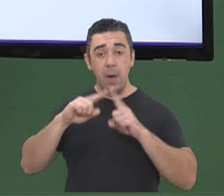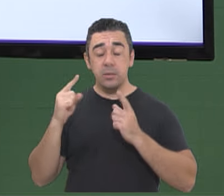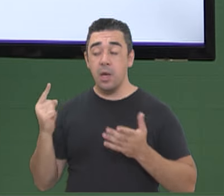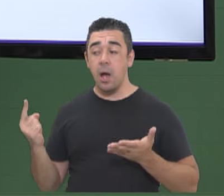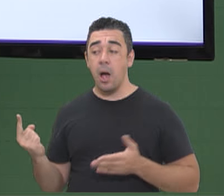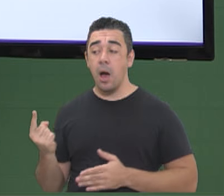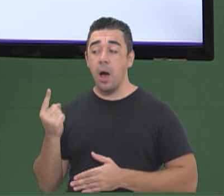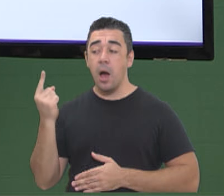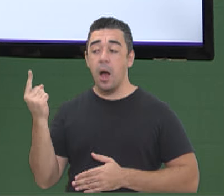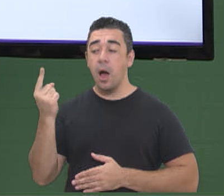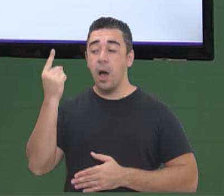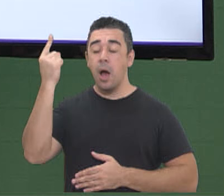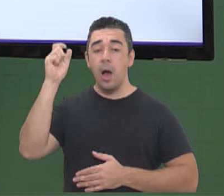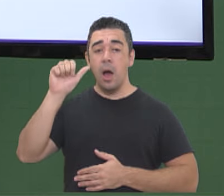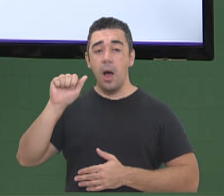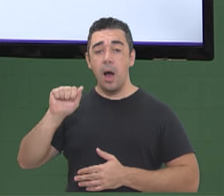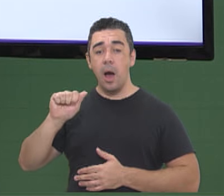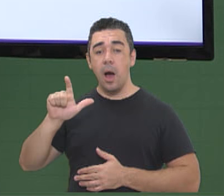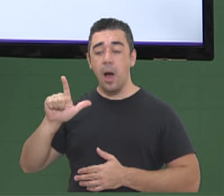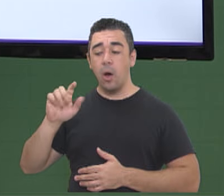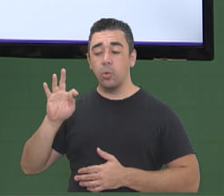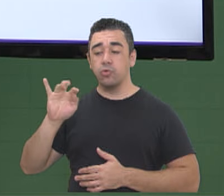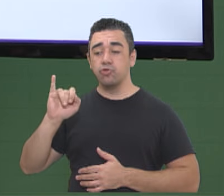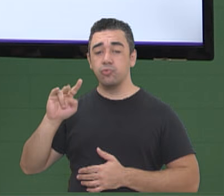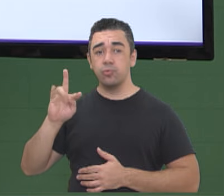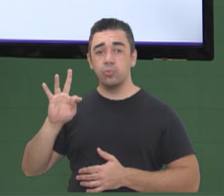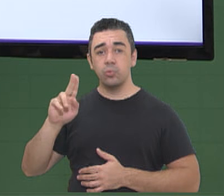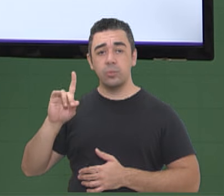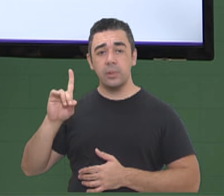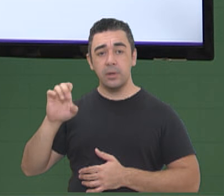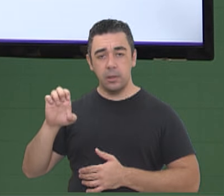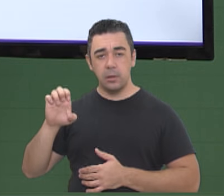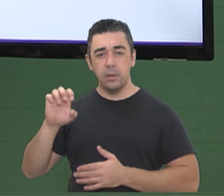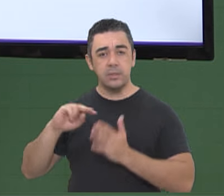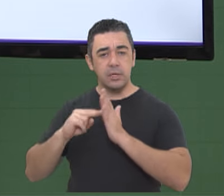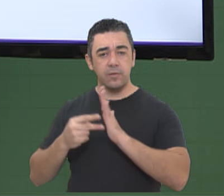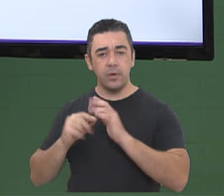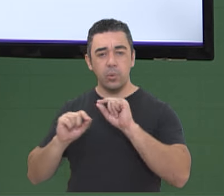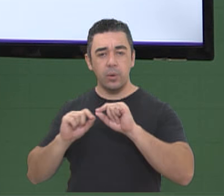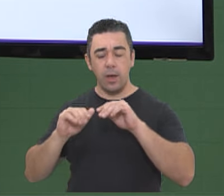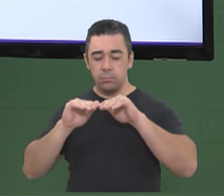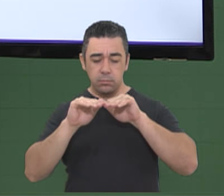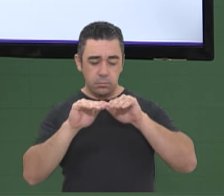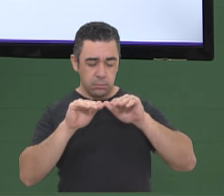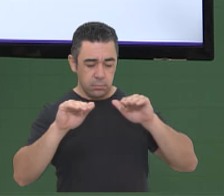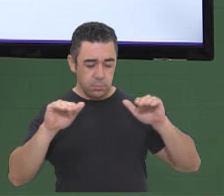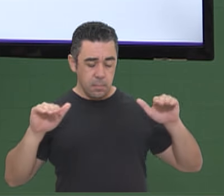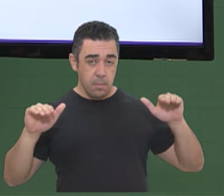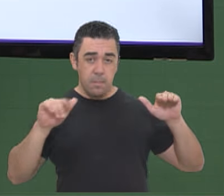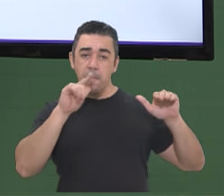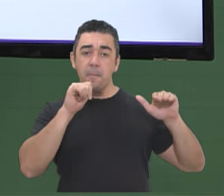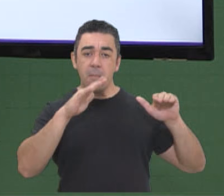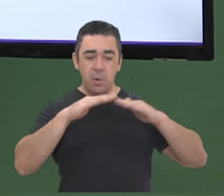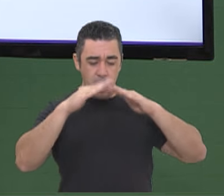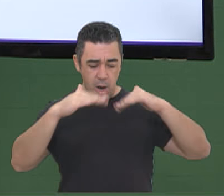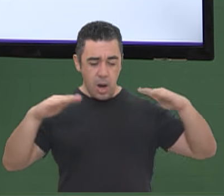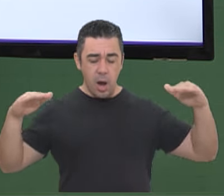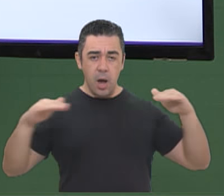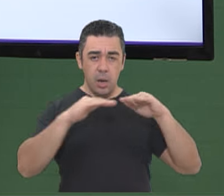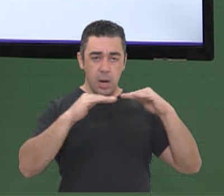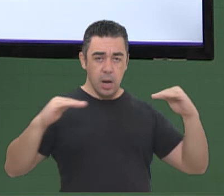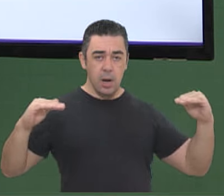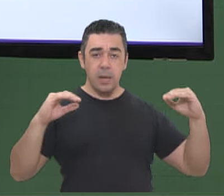quê? Que está acima de qual referencial? Acima do quê? Do nível do mar.